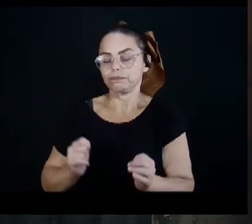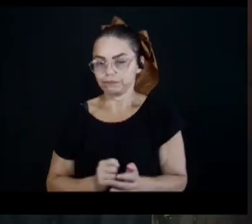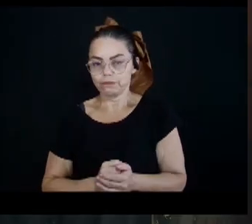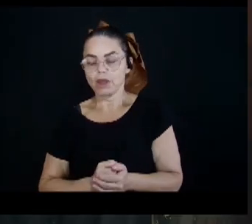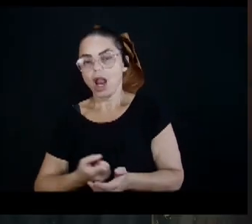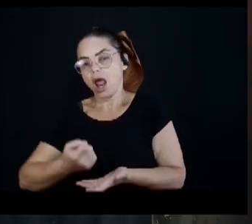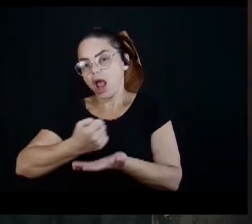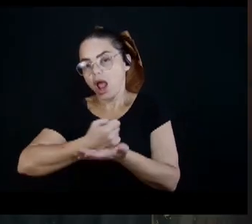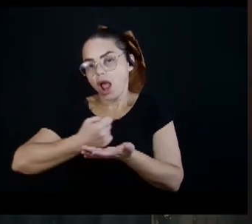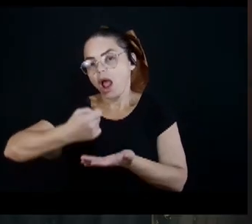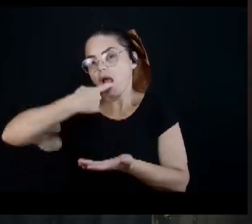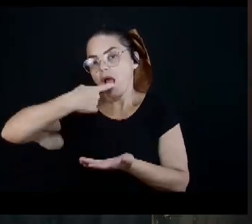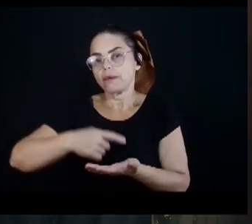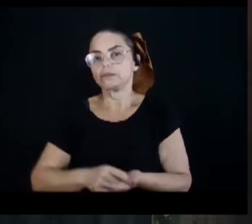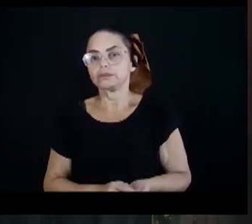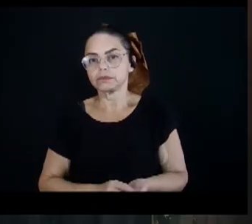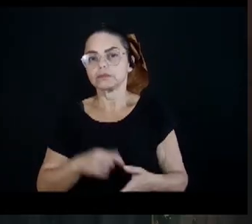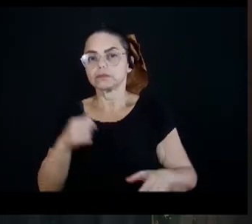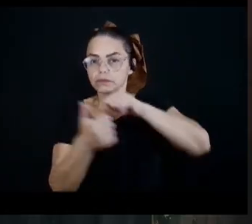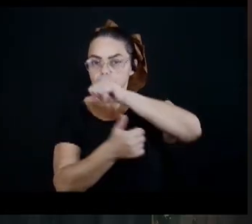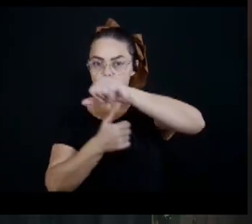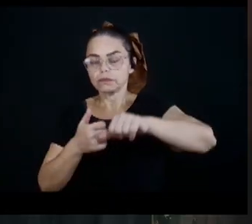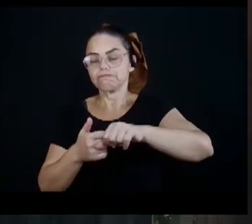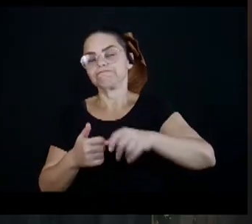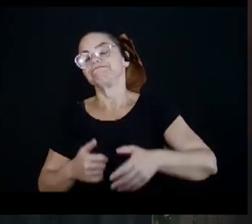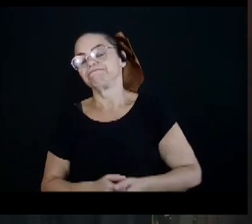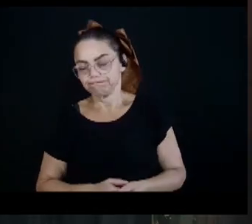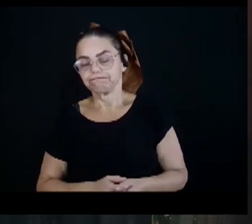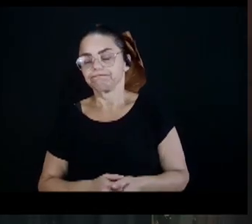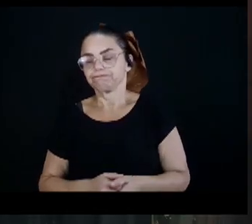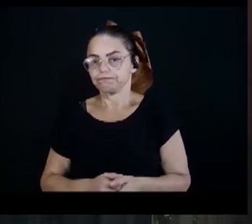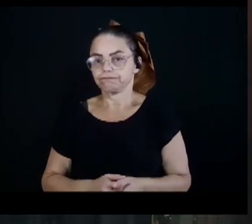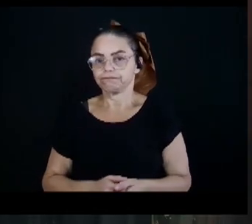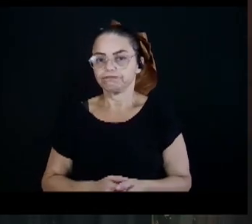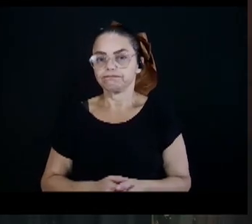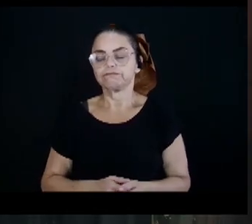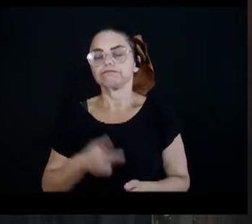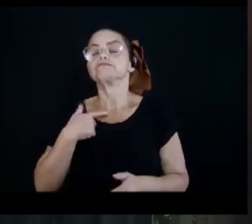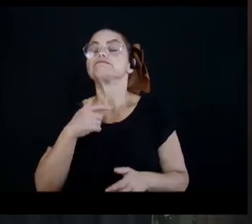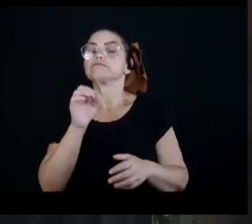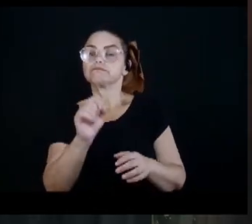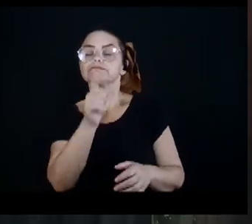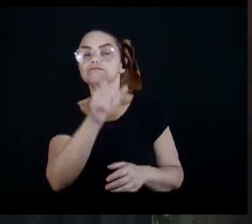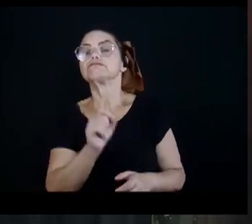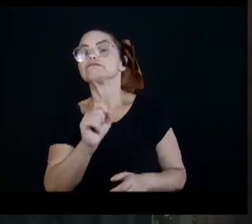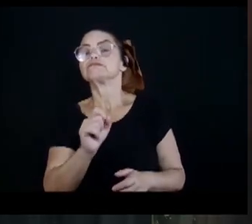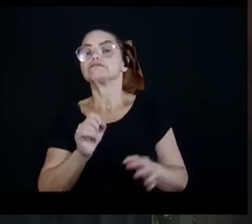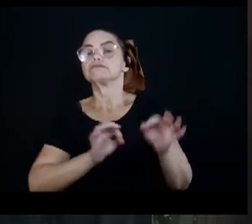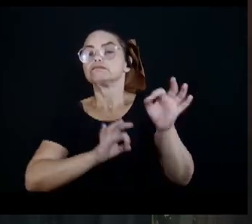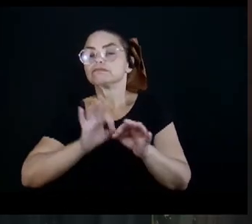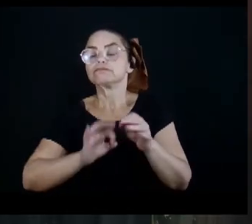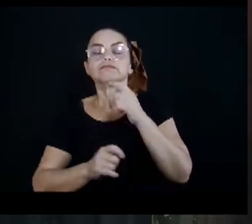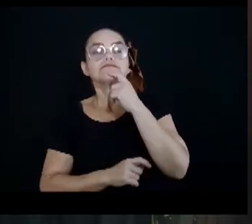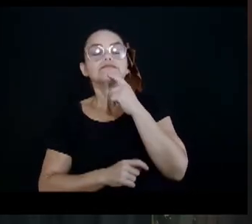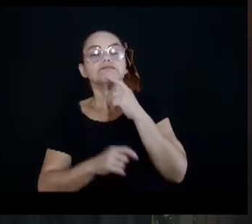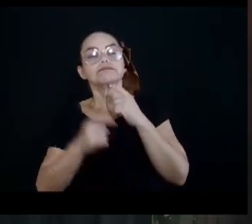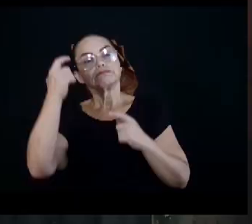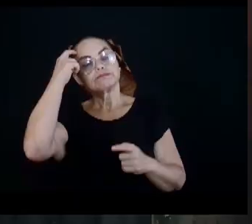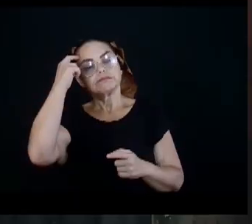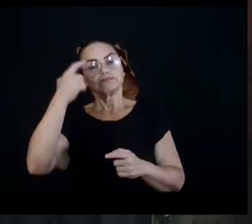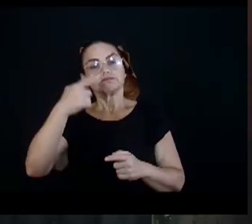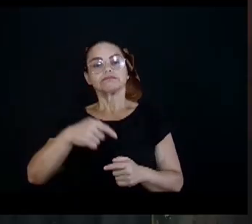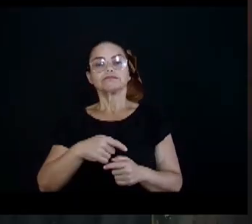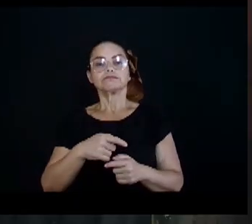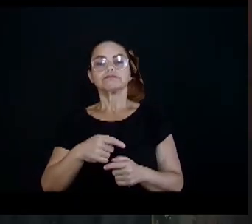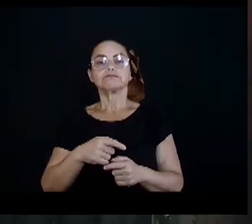e as mudanças virão, e quem está preparado para isso, né? Eu penso que aí nós entramos num quesito, vamos sair